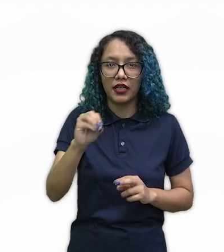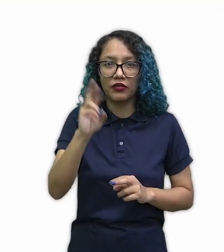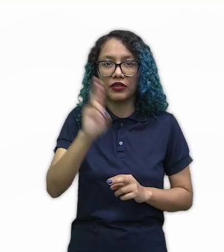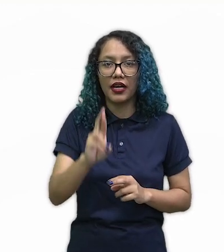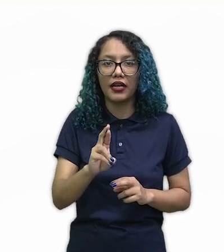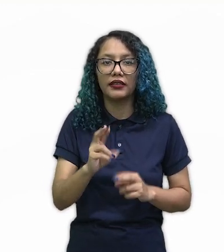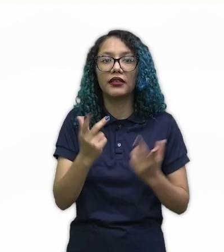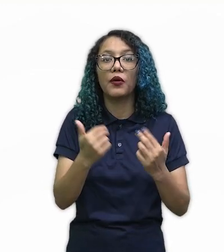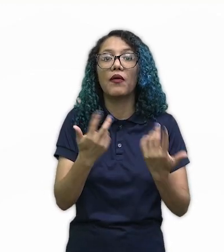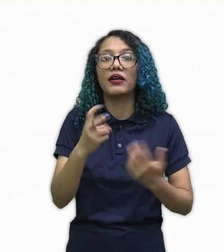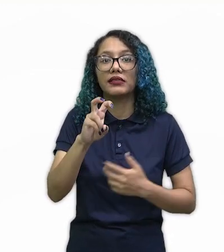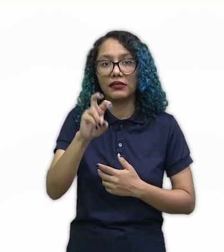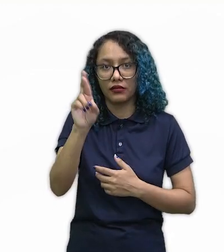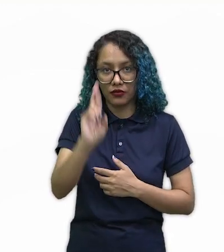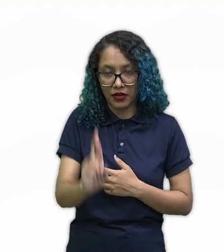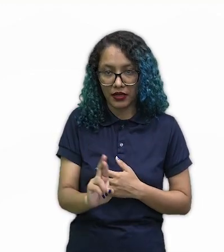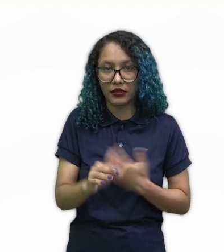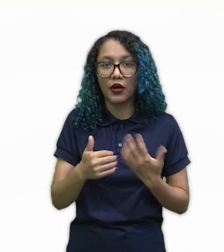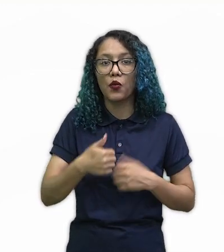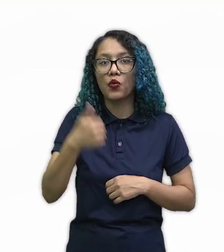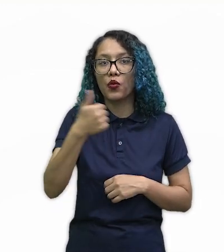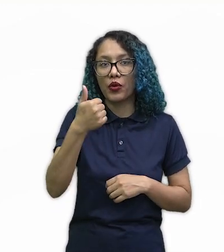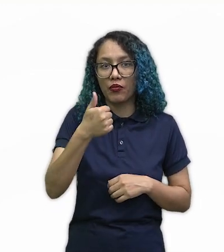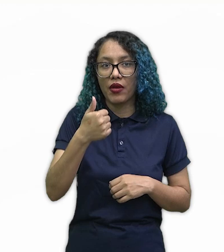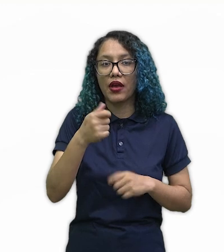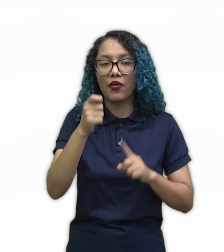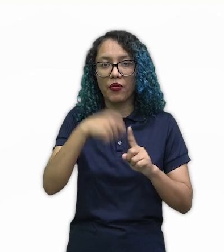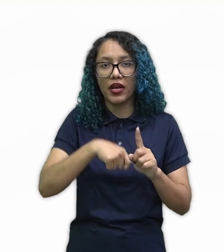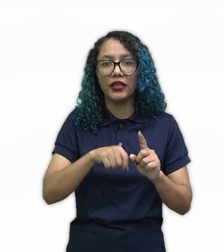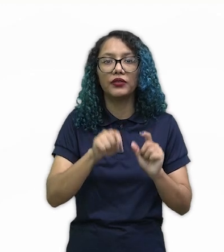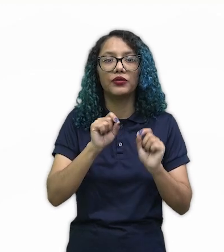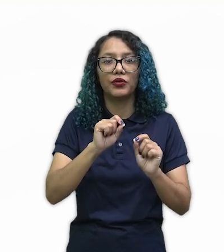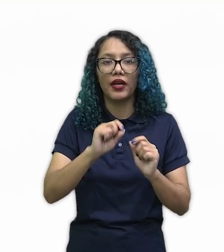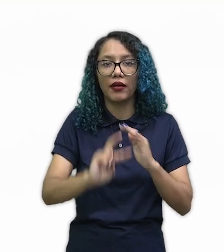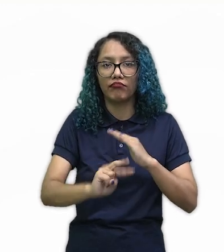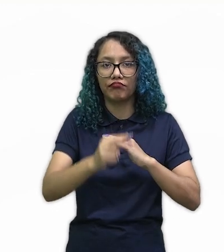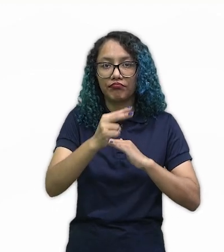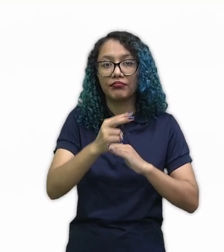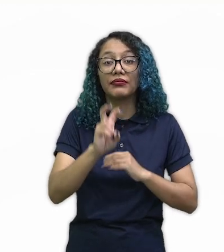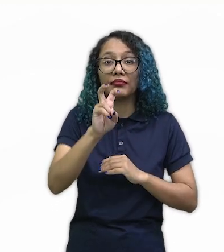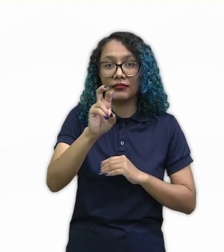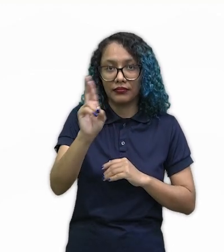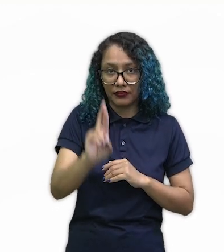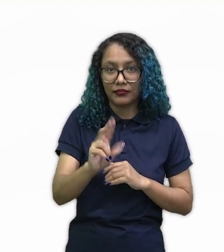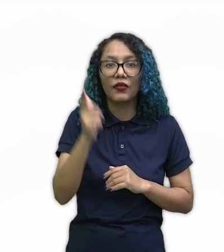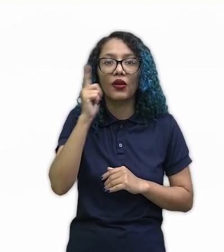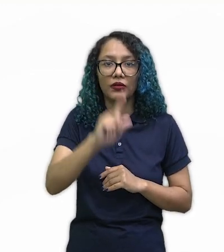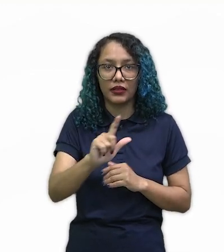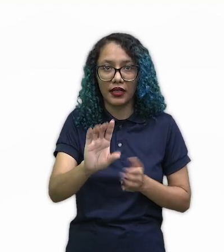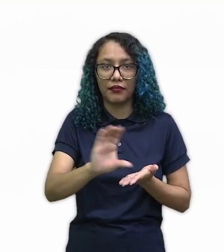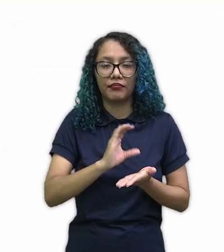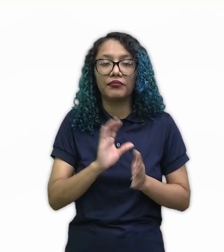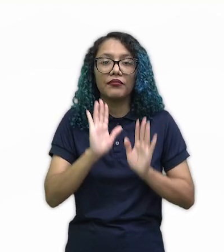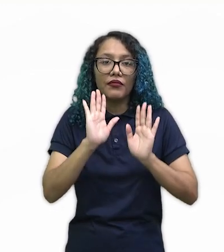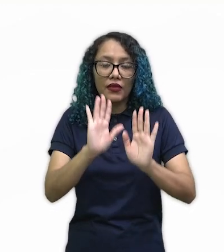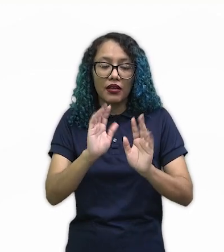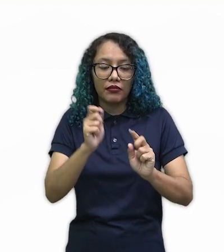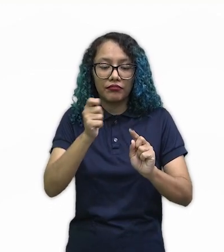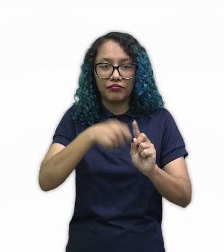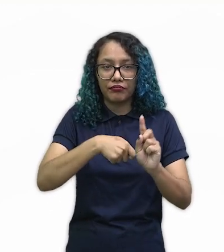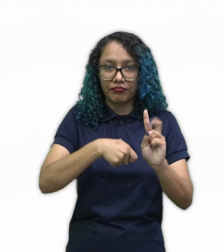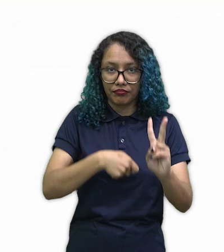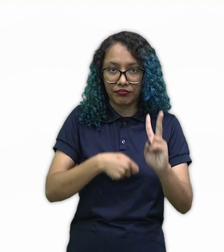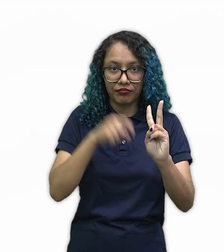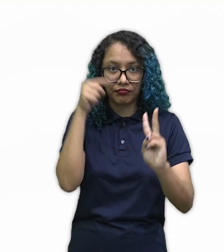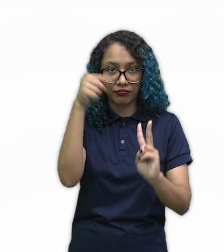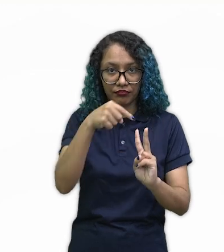R$5. Então, no primeiro mês, tá? A gente vai ter um rendimento de R$5. No segundo mês, a gente vai ter um